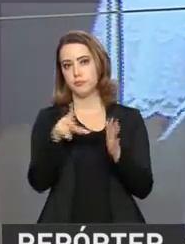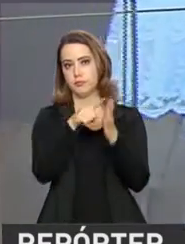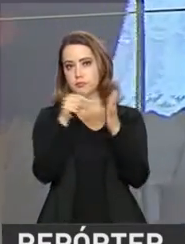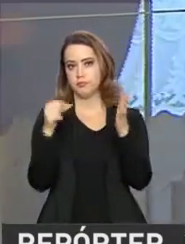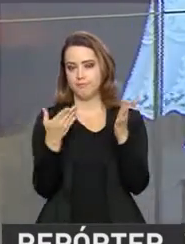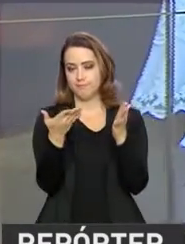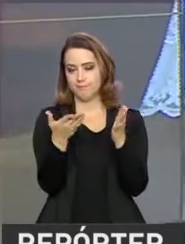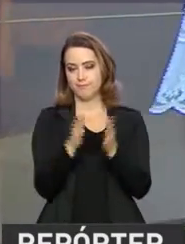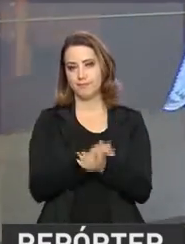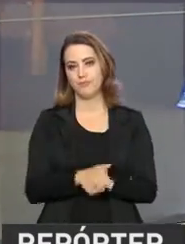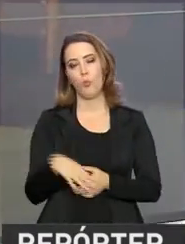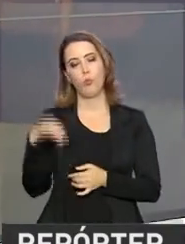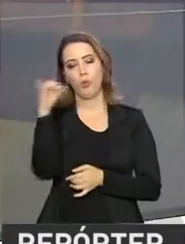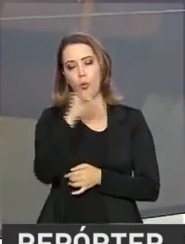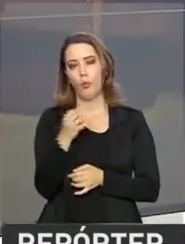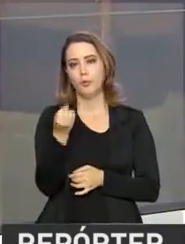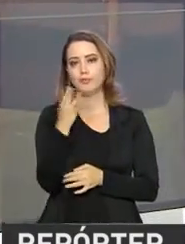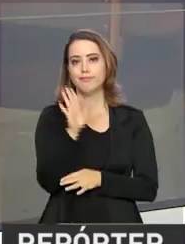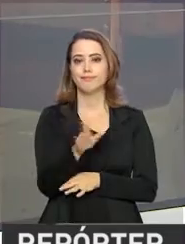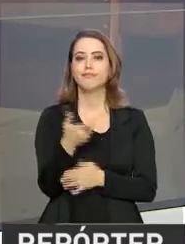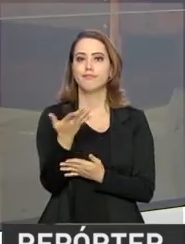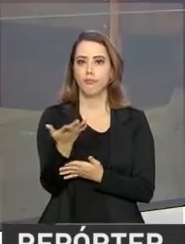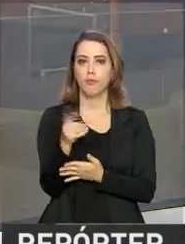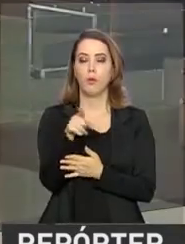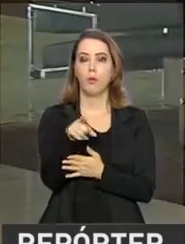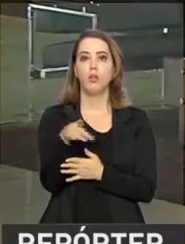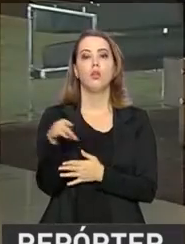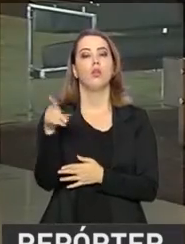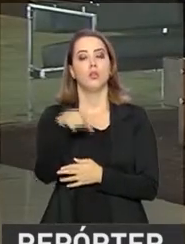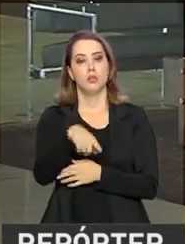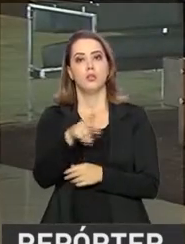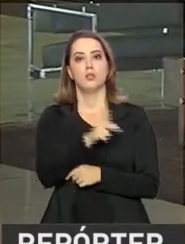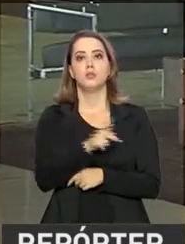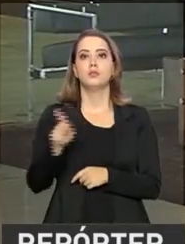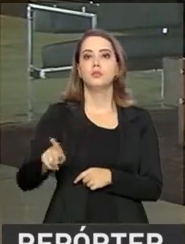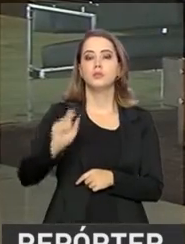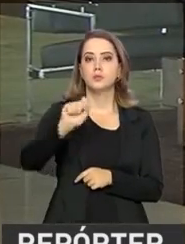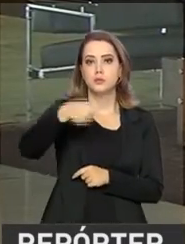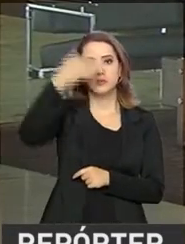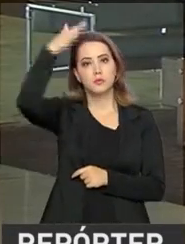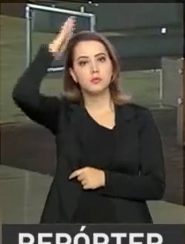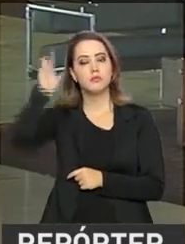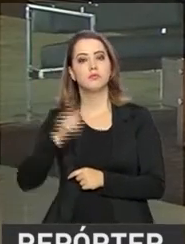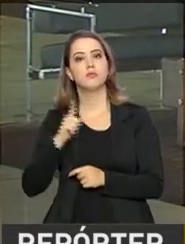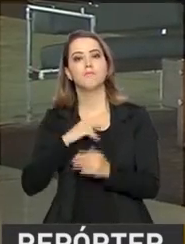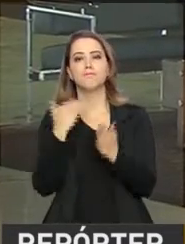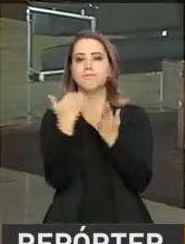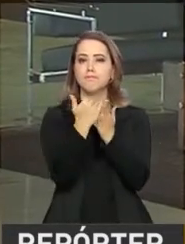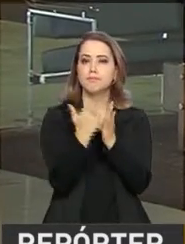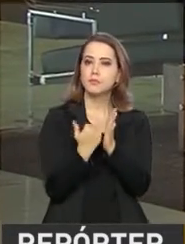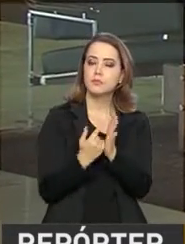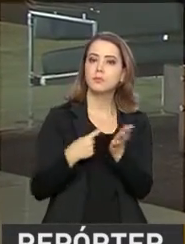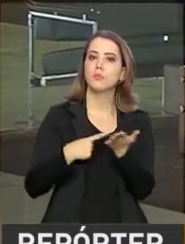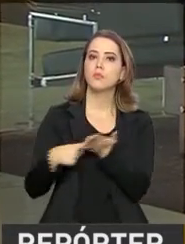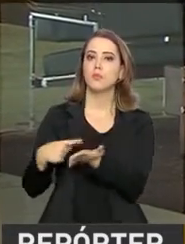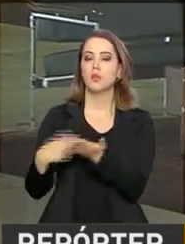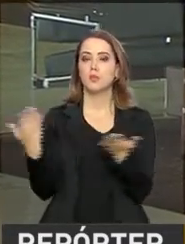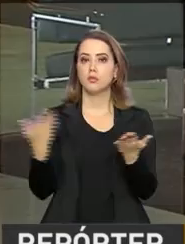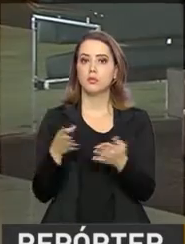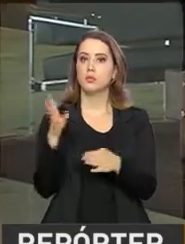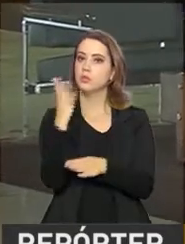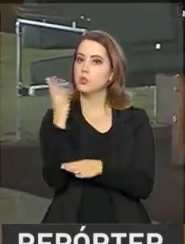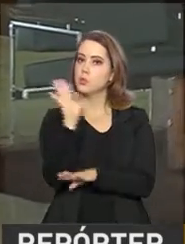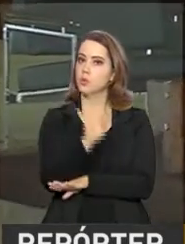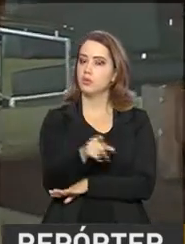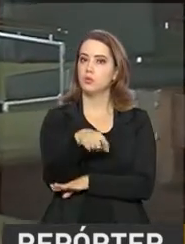a hola renata o presidente em exercício michel temer tem na agenda agora mesmo as 4 horas uma reunião para tratar de assuntos da educação